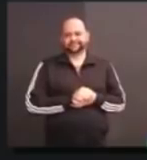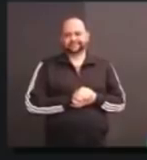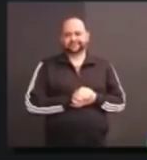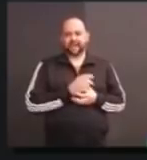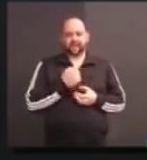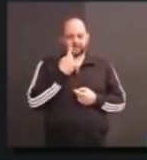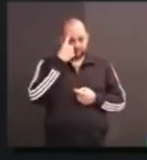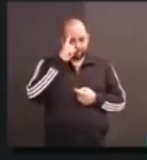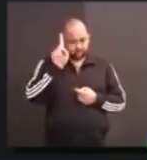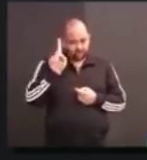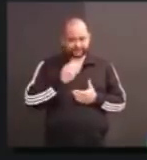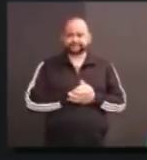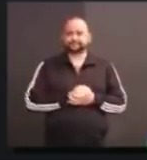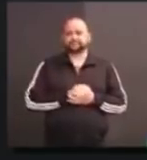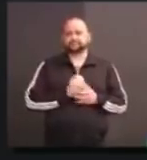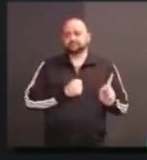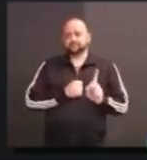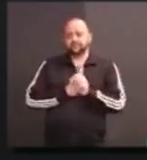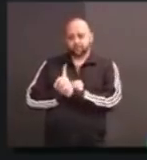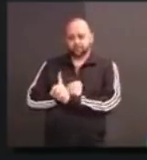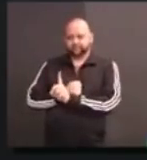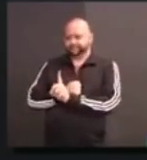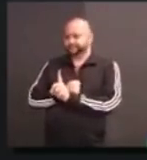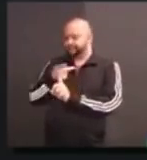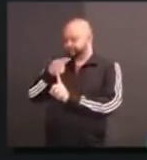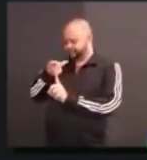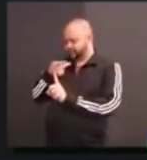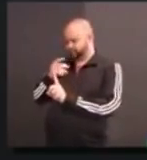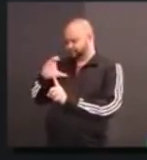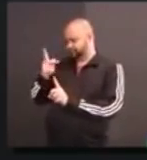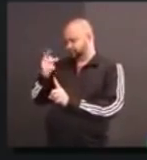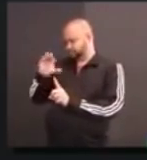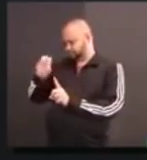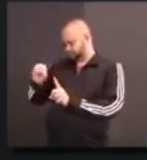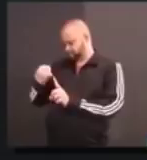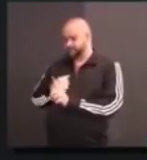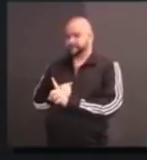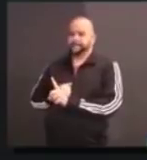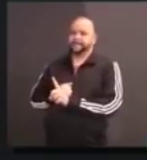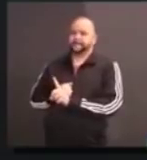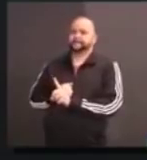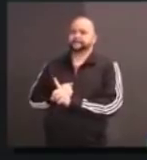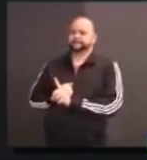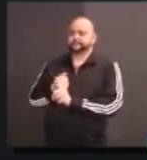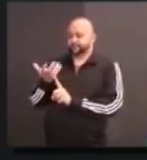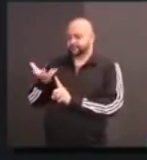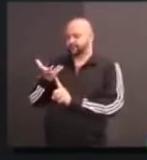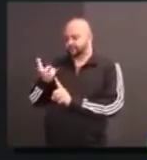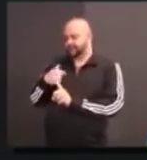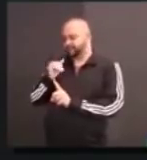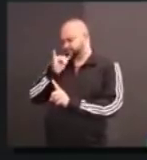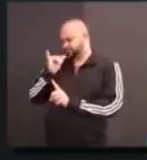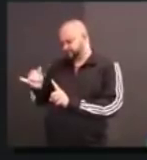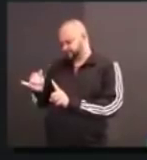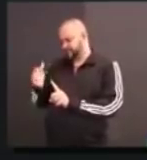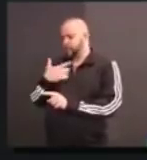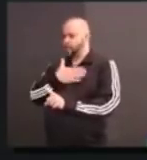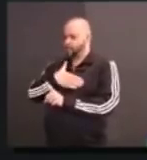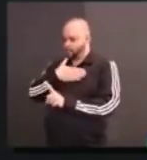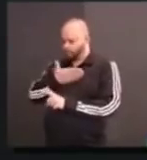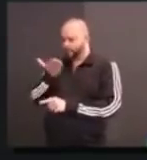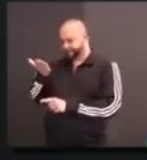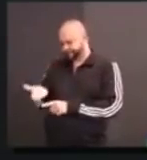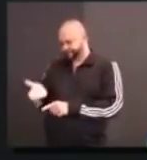dia chegou para o Chico e disse assim: seu Chico, eu quero dizer ao senhor que eu gosto muito do